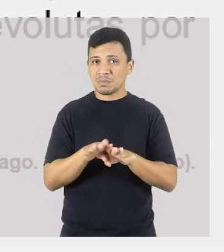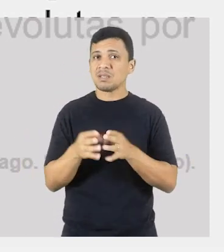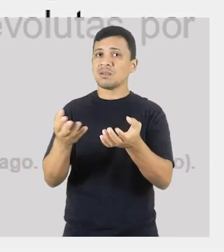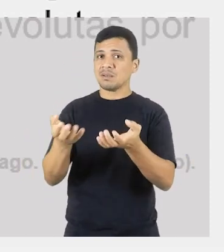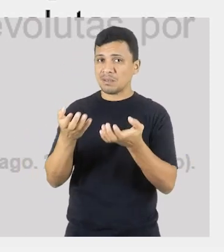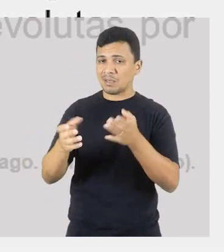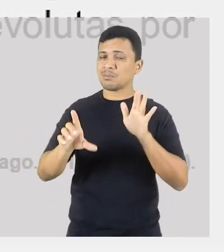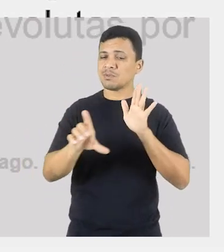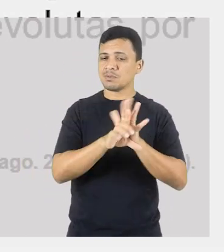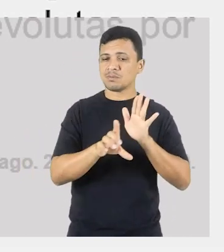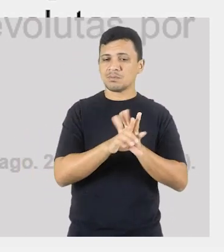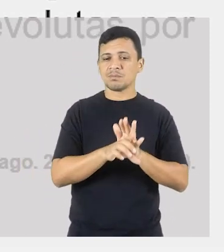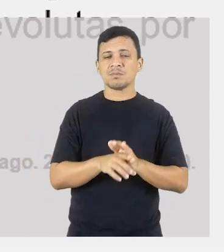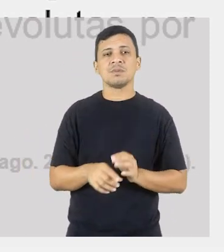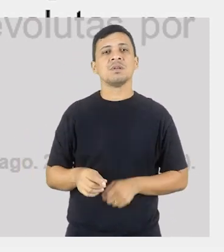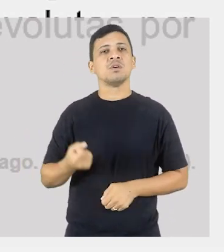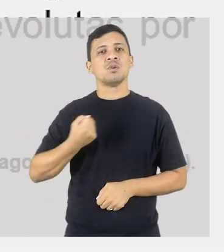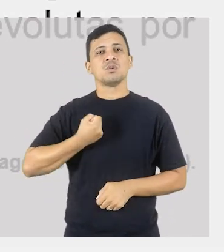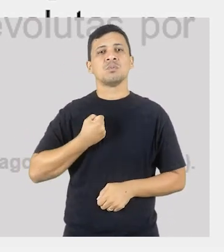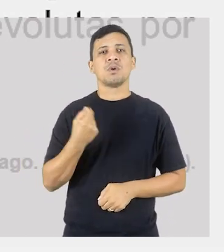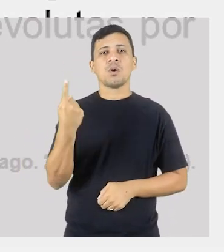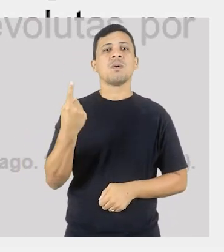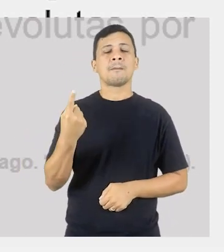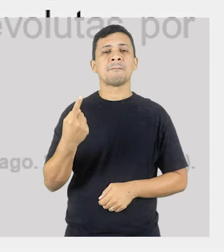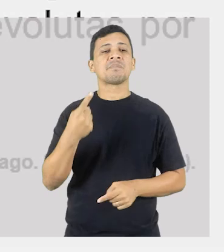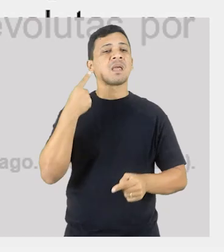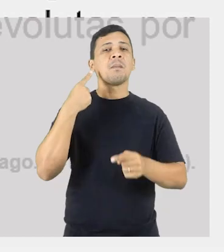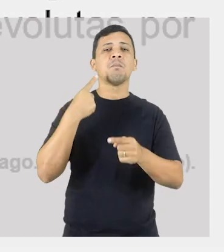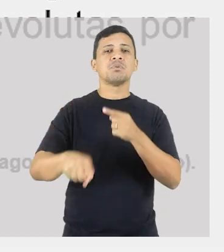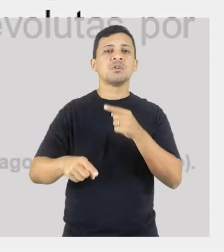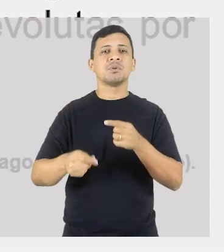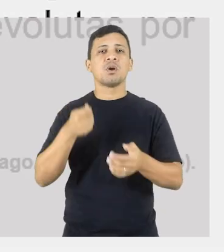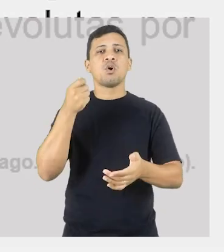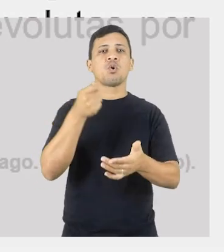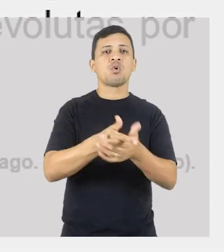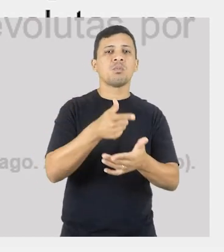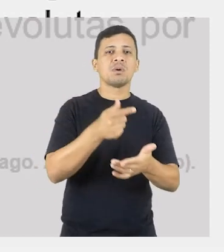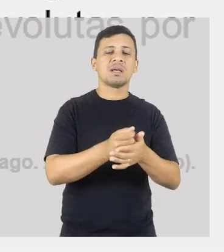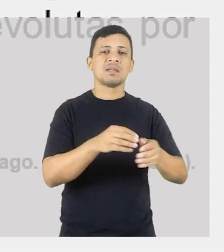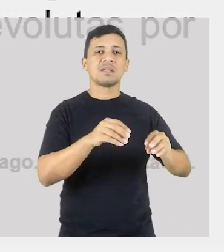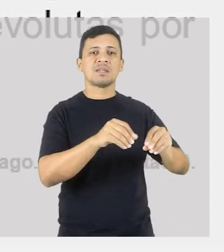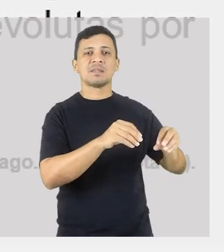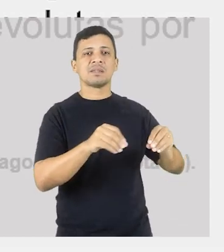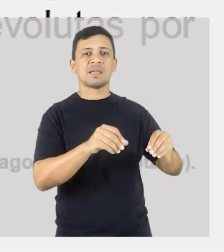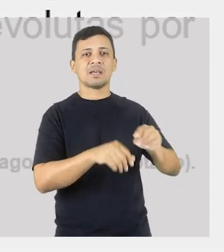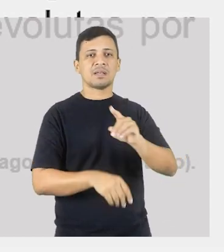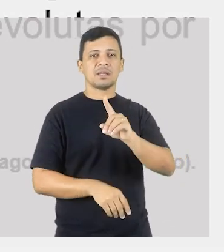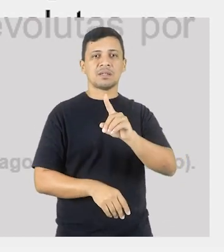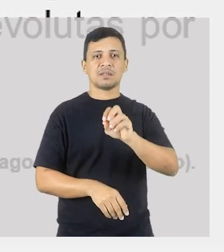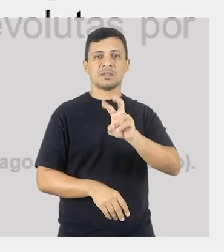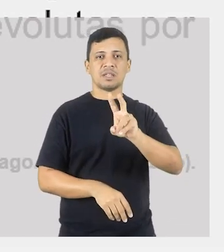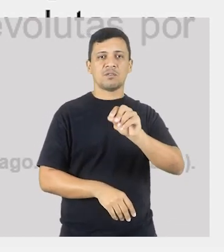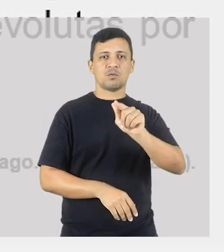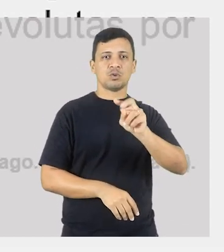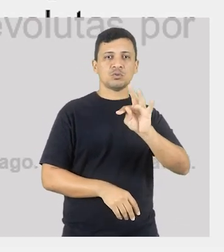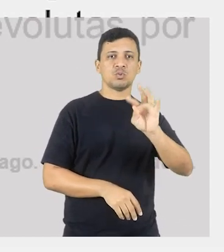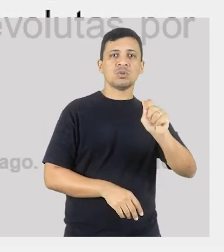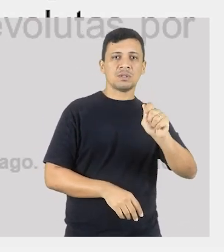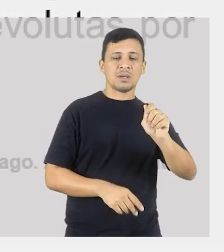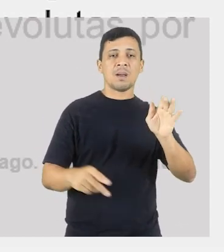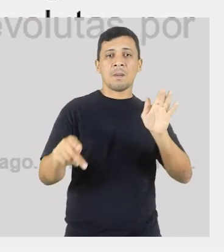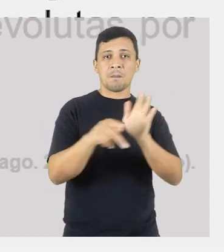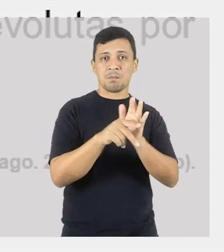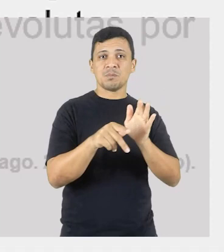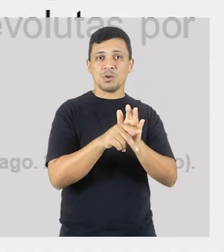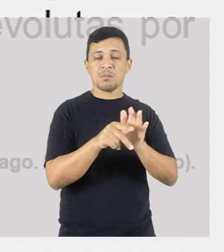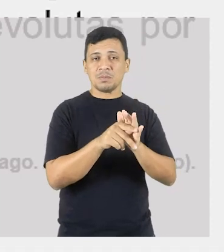seguinte. Artigo 1. Ficam proibidas as aquisições de terras devolutas. Terras devolutas são terras que pertencem à União,